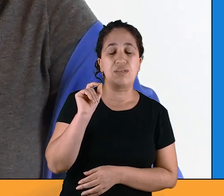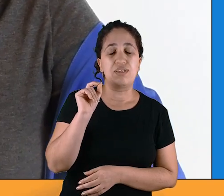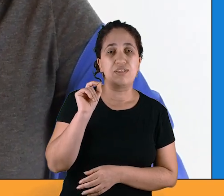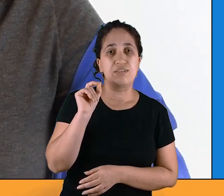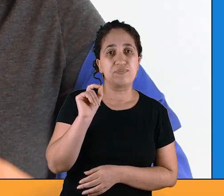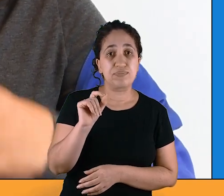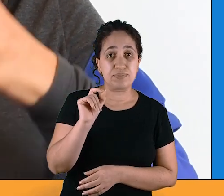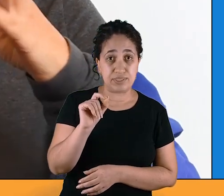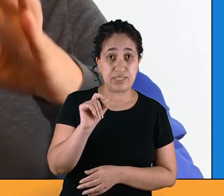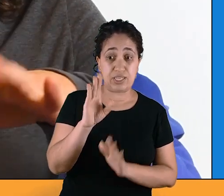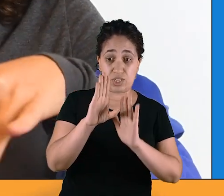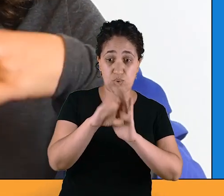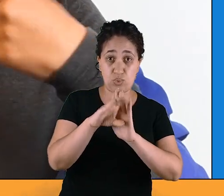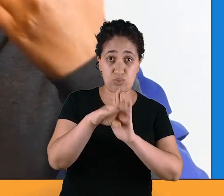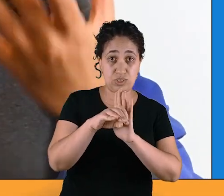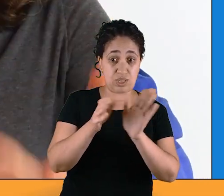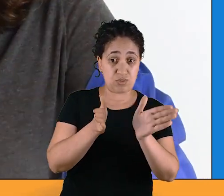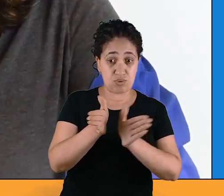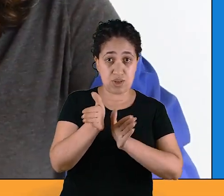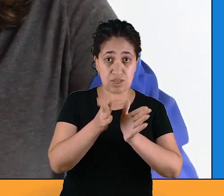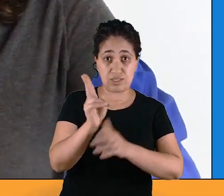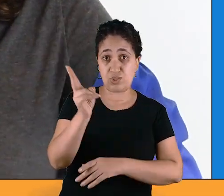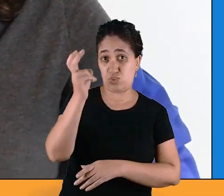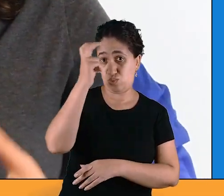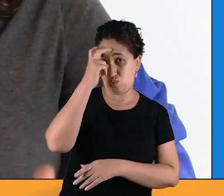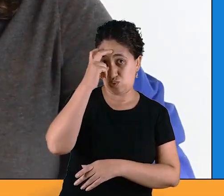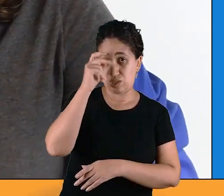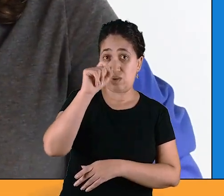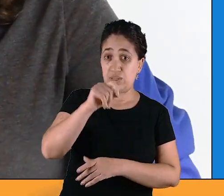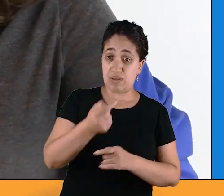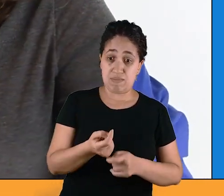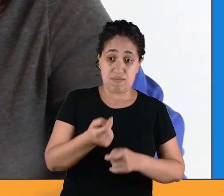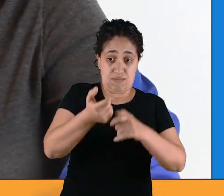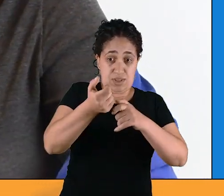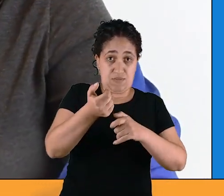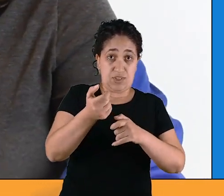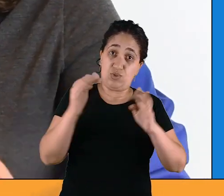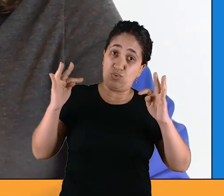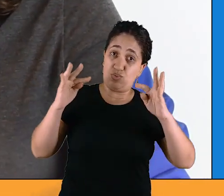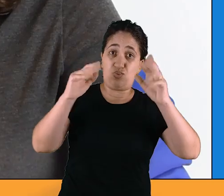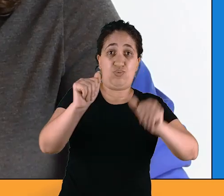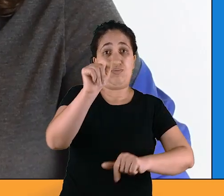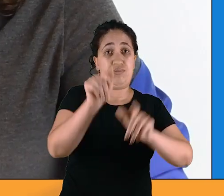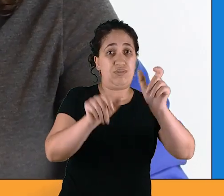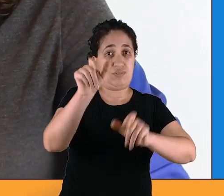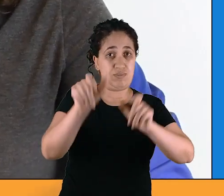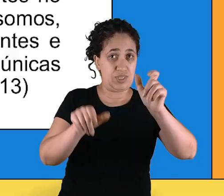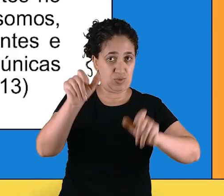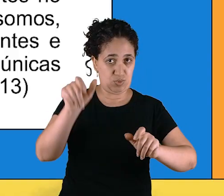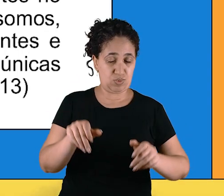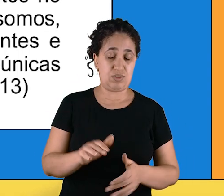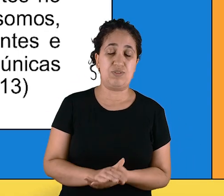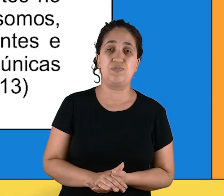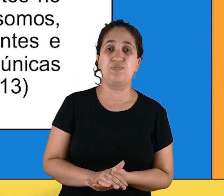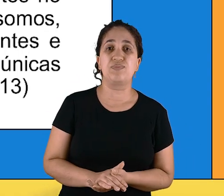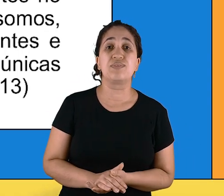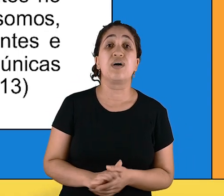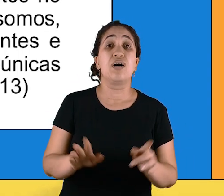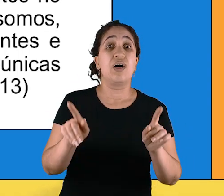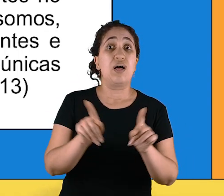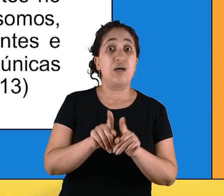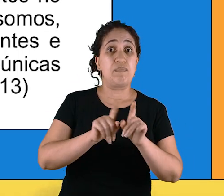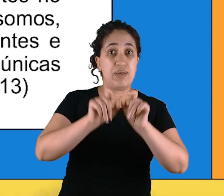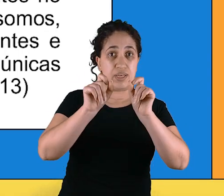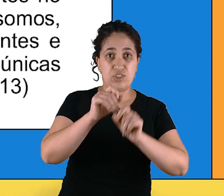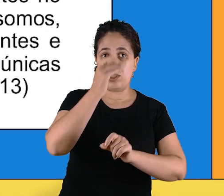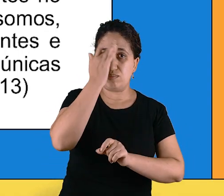né, o conceito de acessibilidade cultural, ele traz benefícios para todas as pessoas. E quando a gente está falando